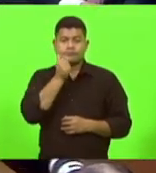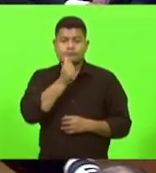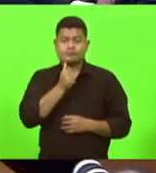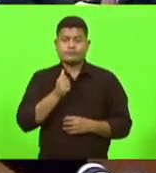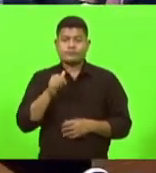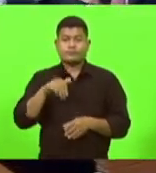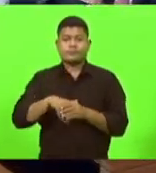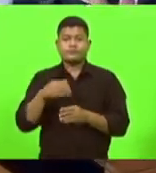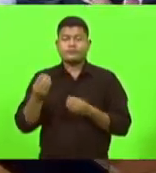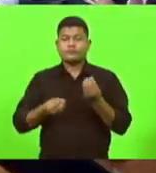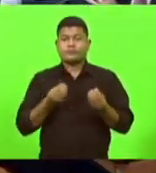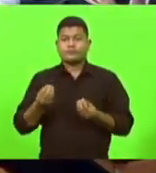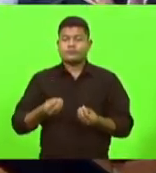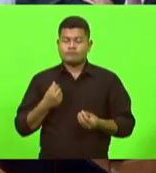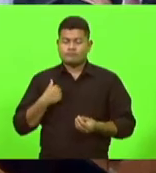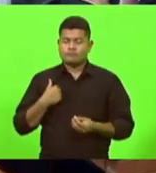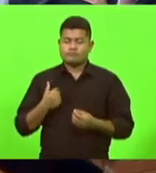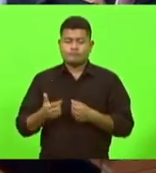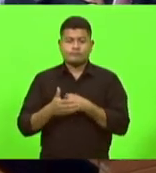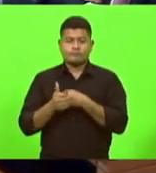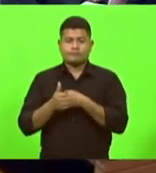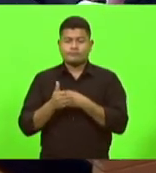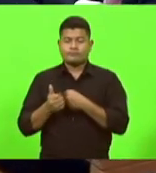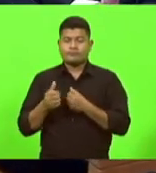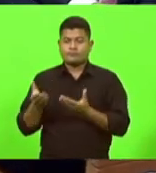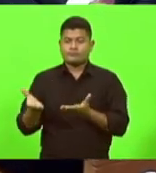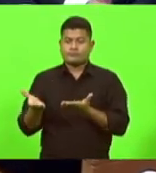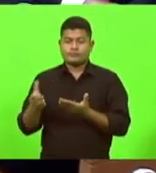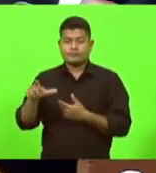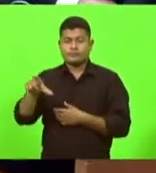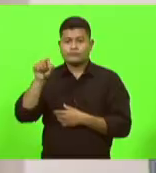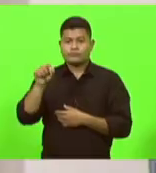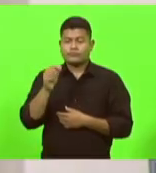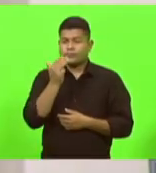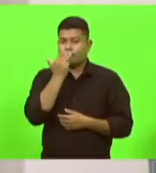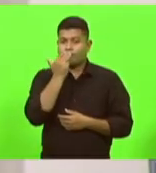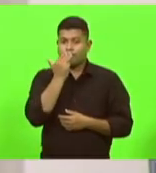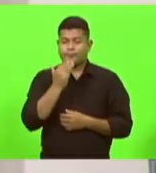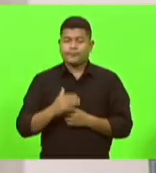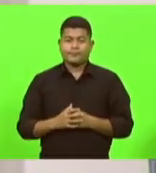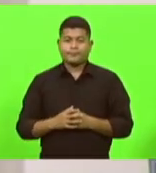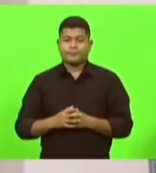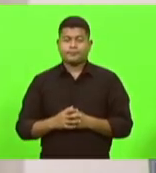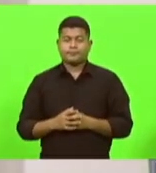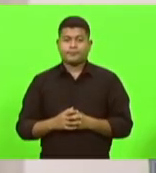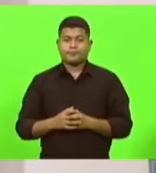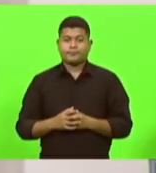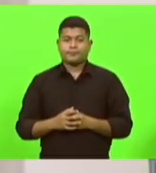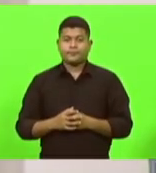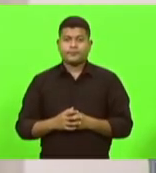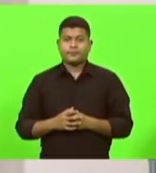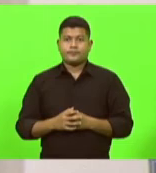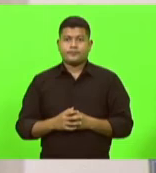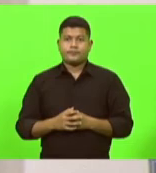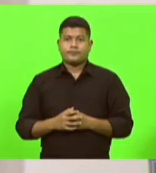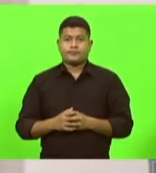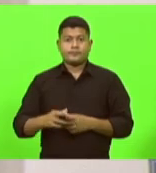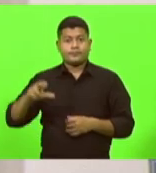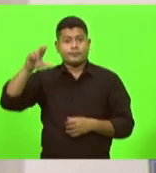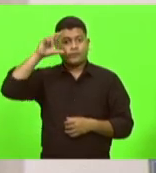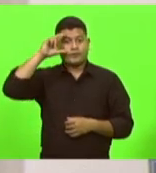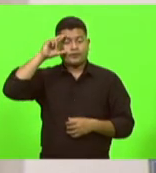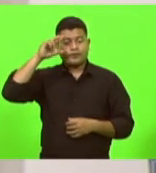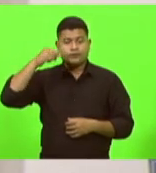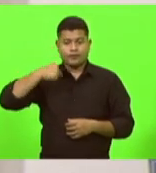Voto com muito carinho no meu amigo deputado Moacir Sopelsa. Obrigado, deputada. O deputado Ricardo Alba